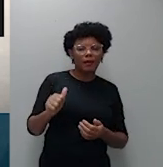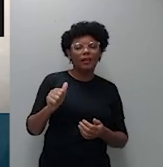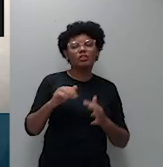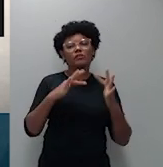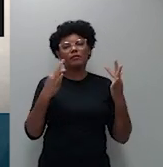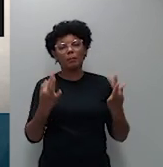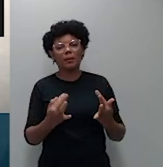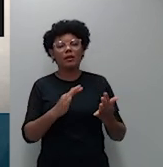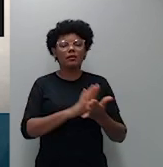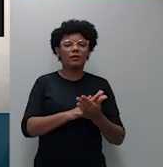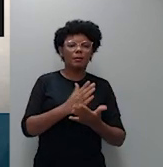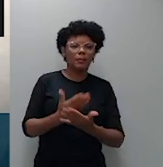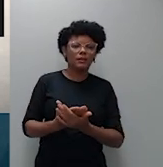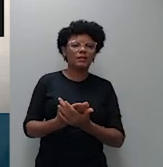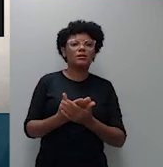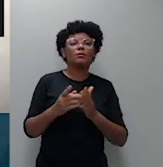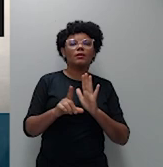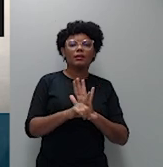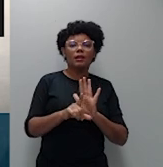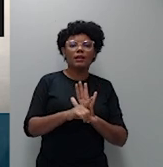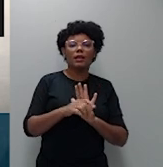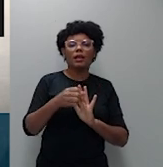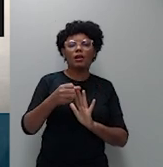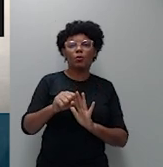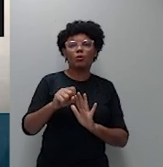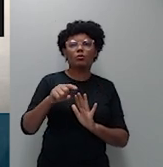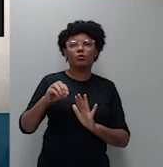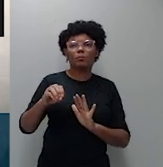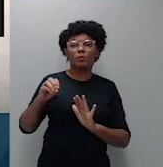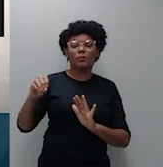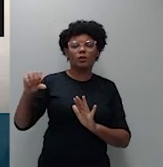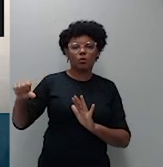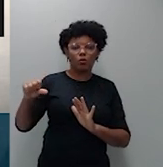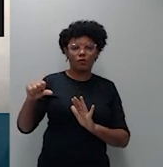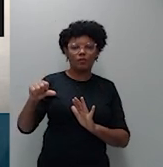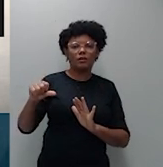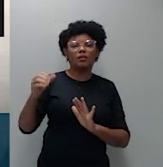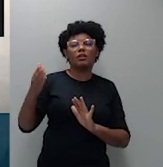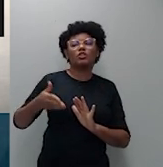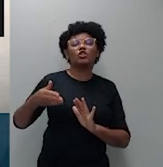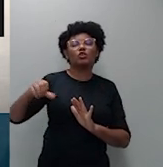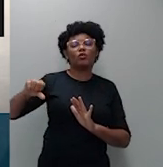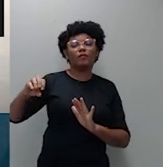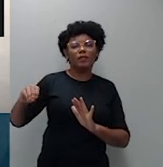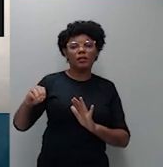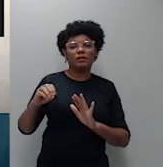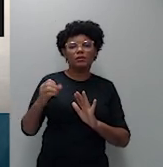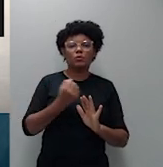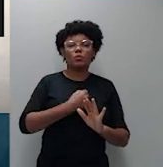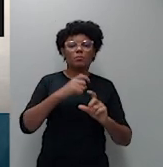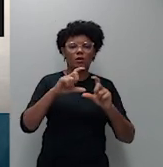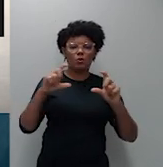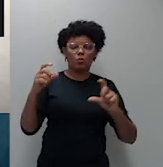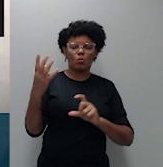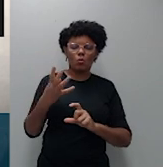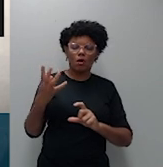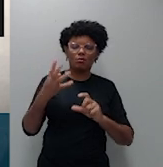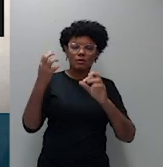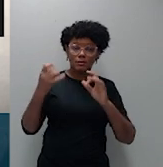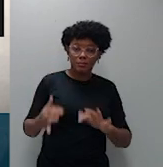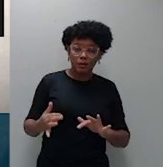da Lei 8009/90 e no item 4 eu digo aqui no outro ponto